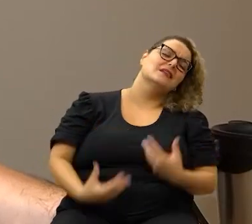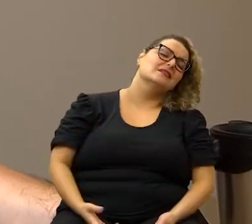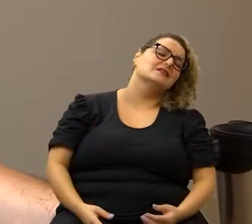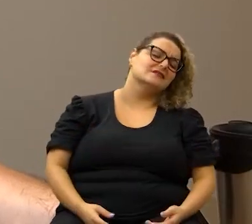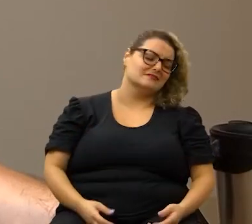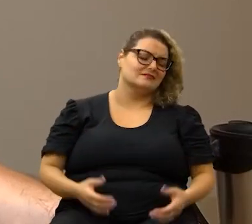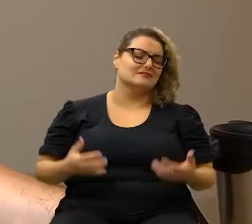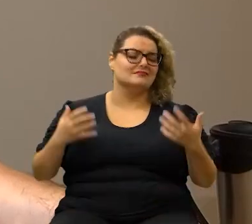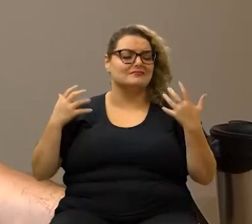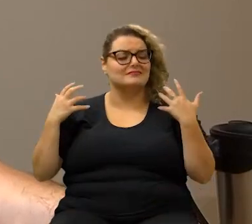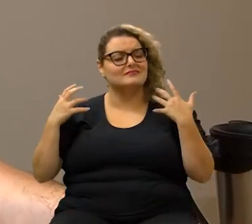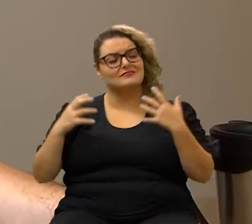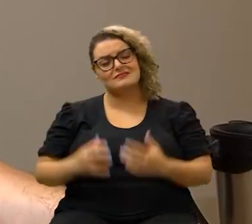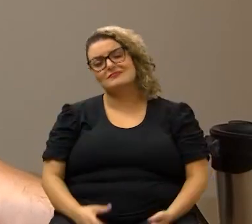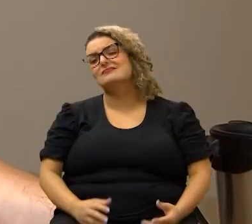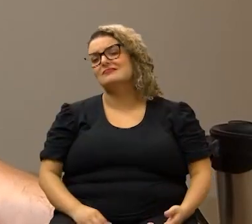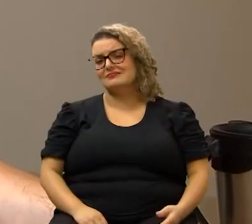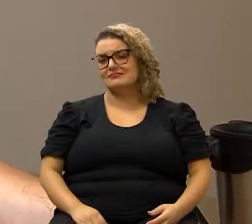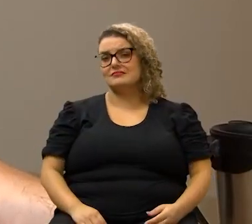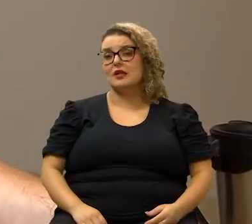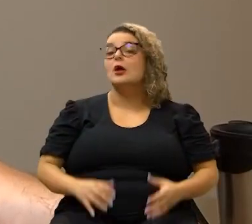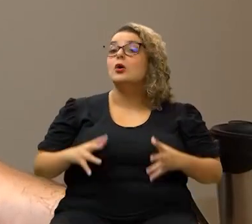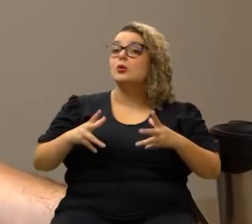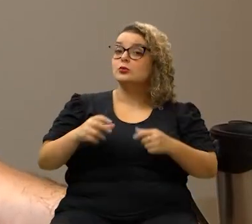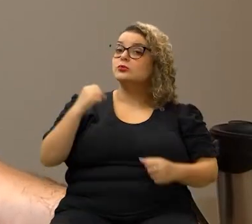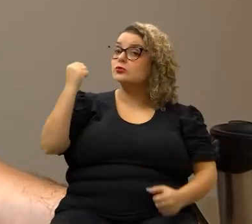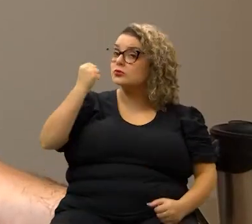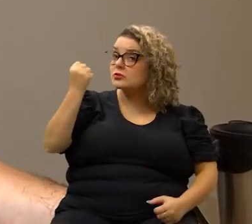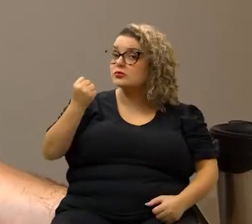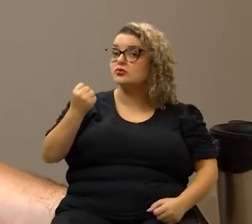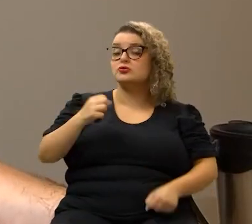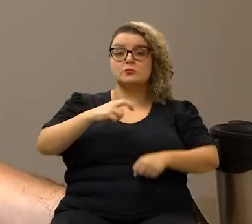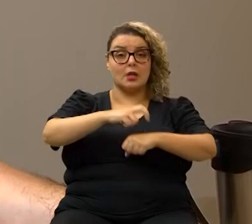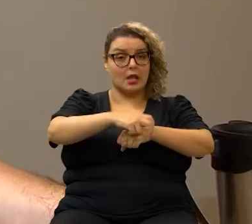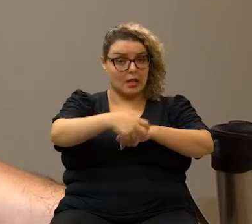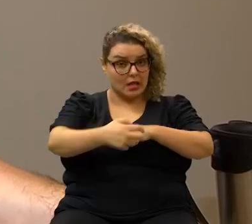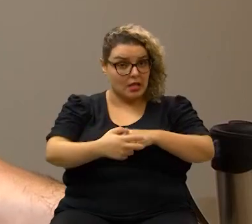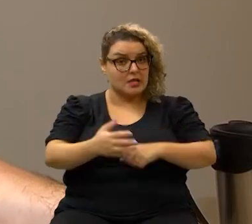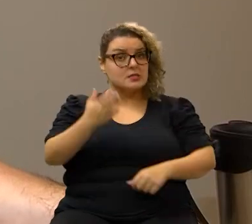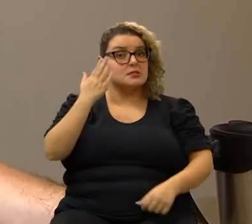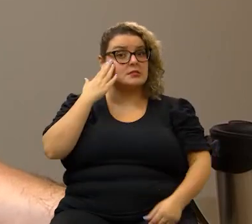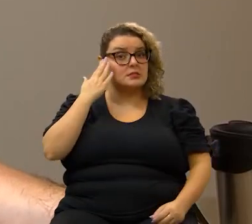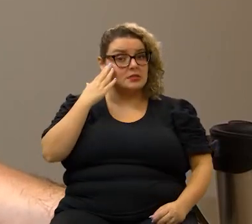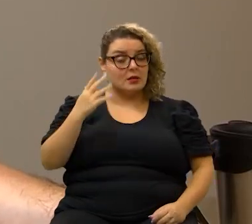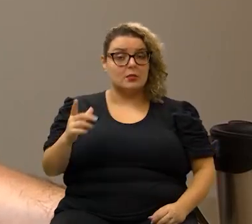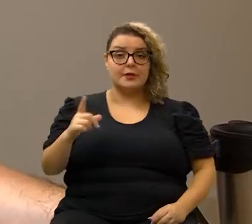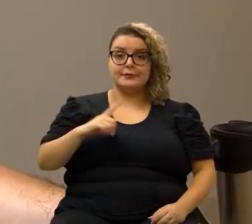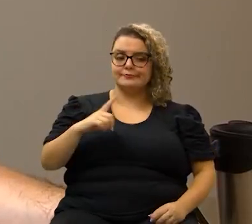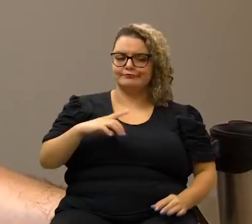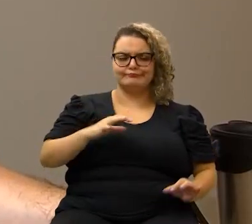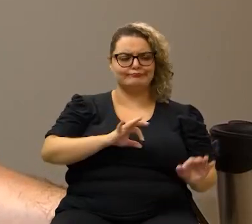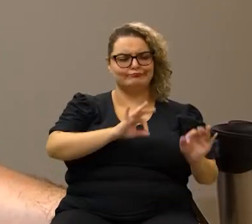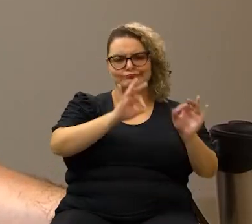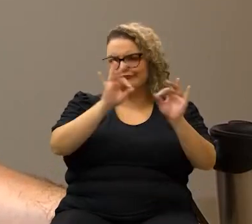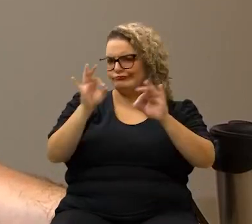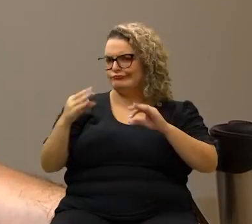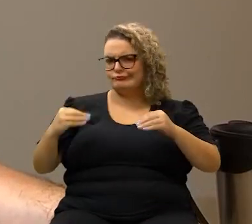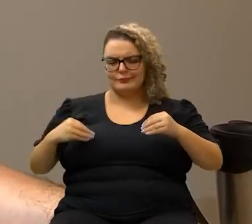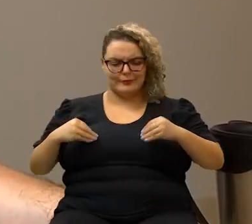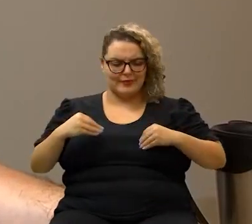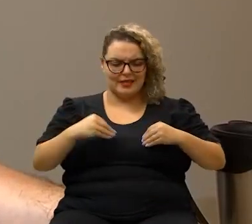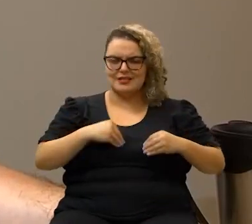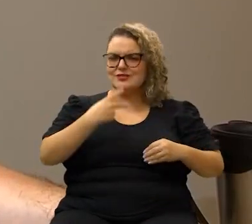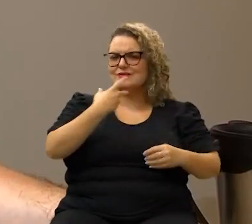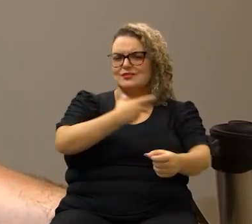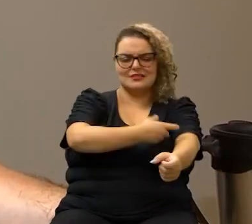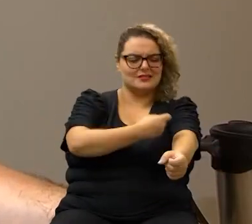deixa a pessoa muito indisposta além de toda a gravidade de uma dengue quando você sabe que tem você acompanha eh com